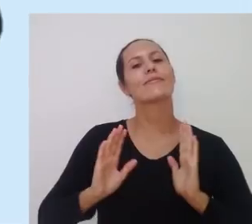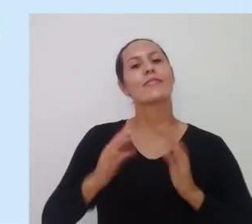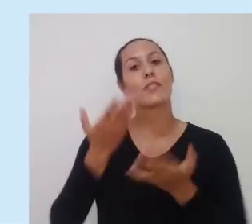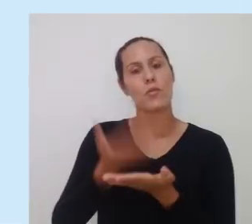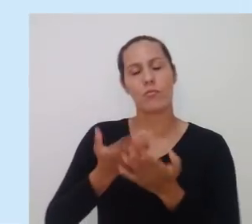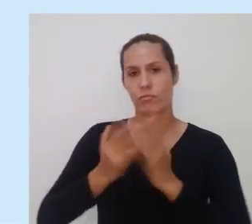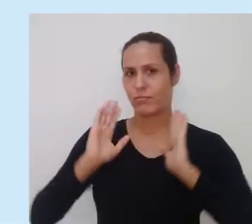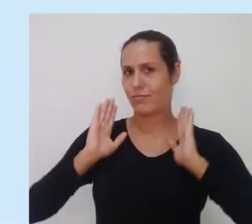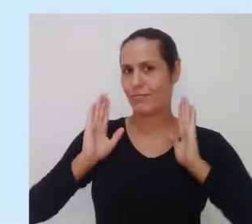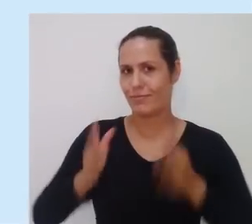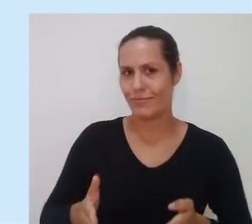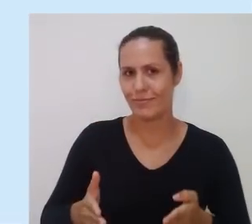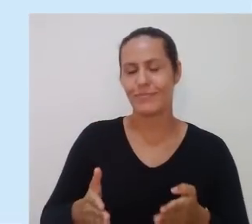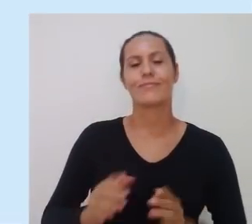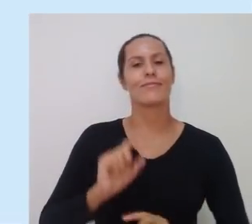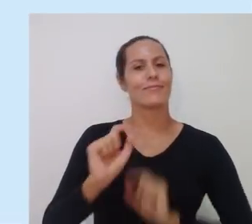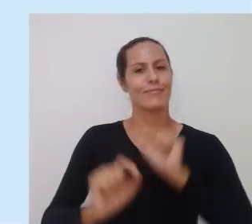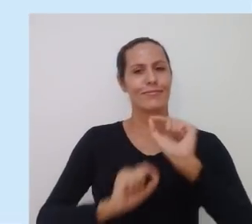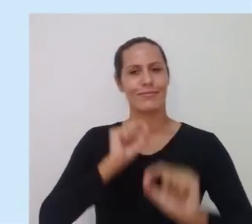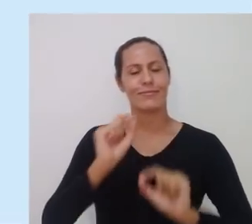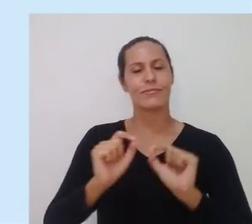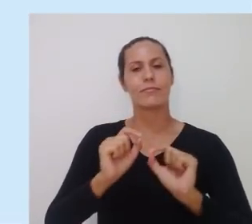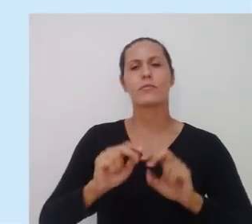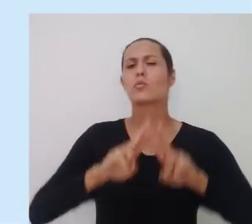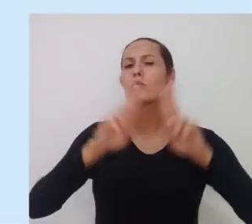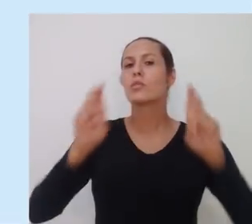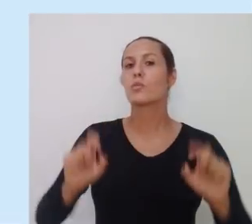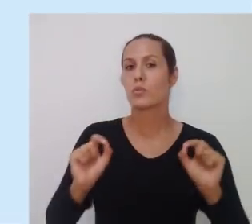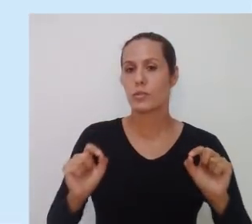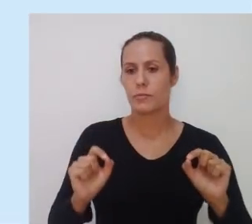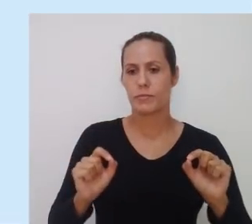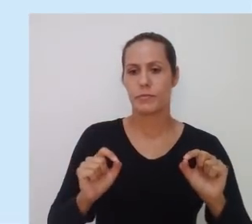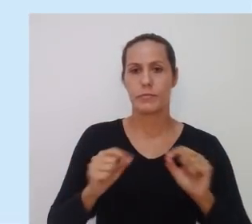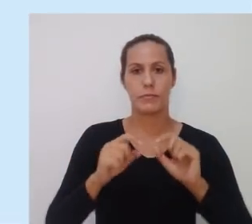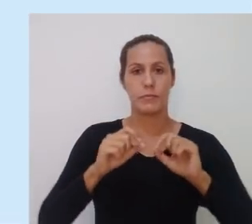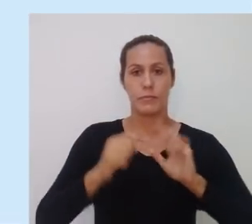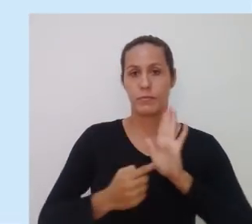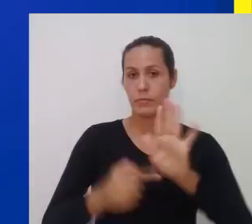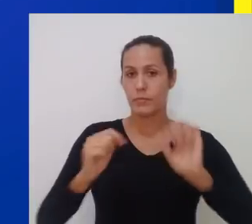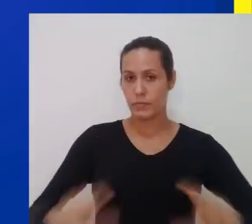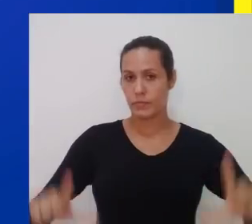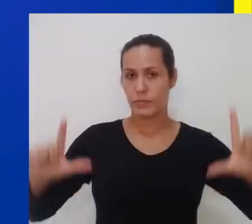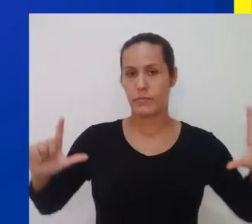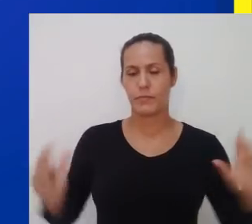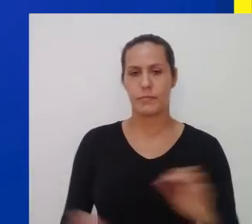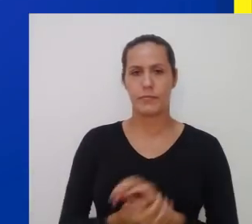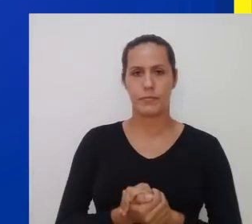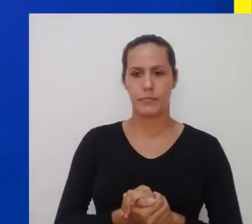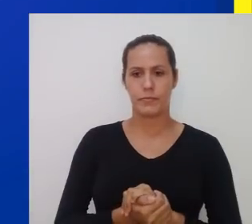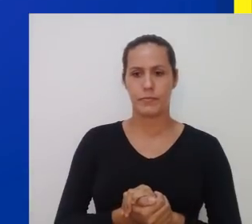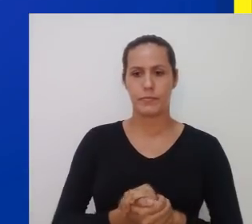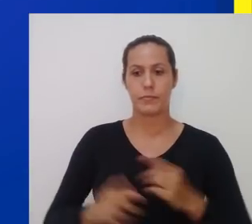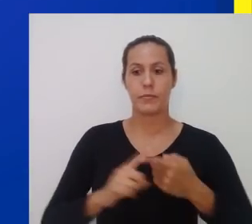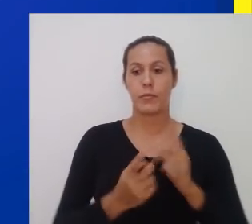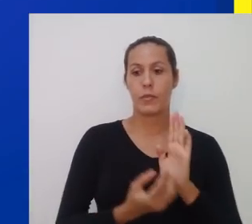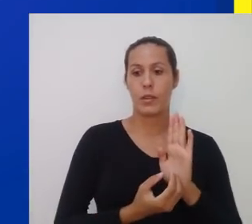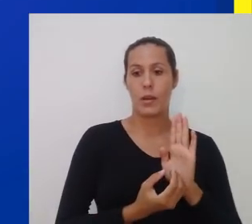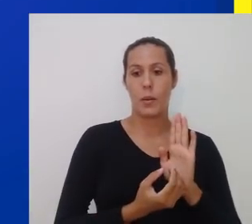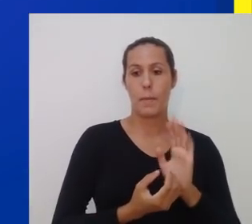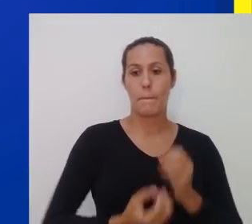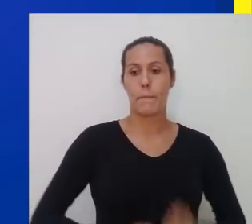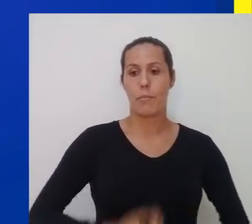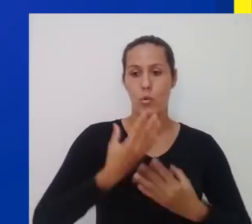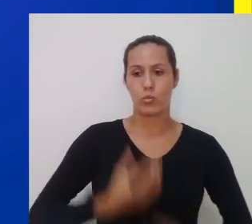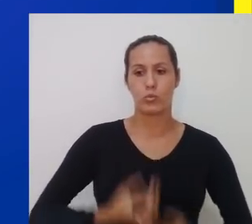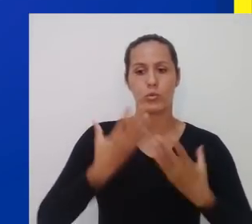e vamos direto para a nossa aula, cujos assuntos são, aparecendo aí na tela para vocês,